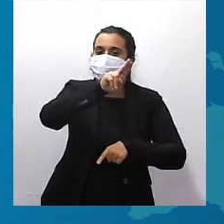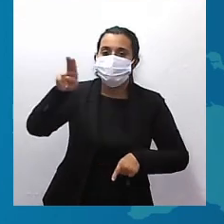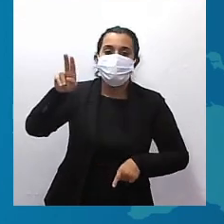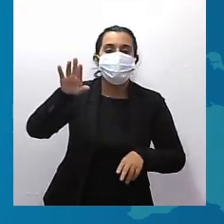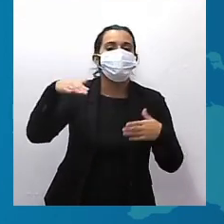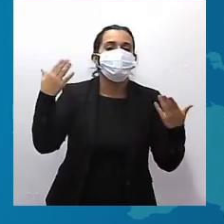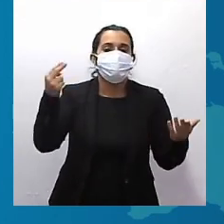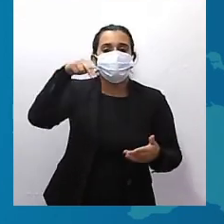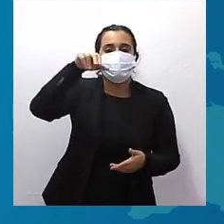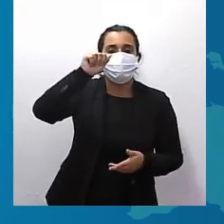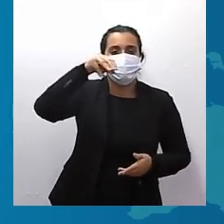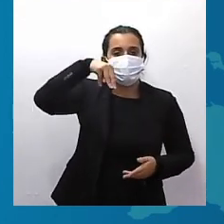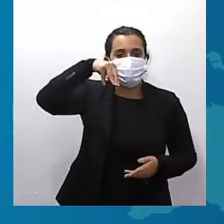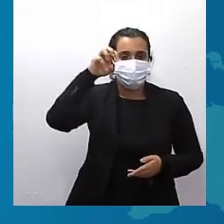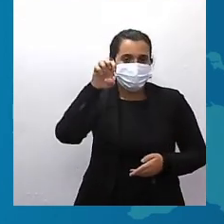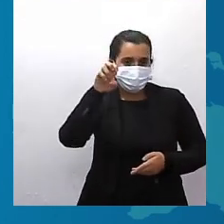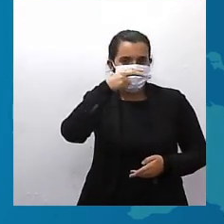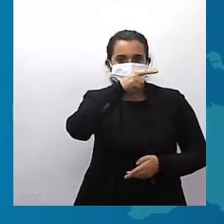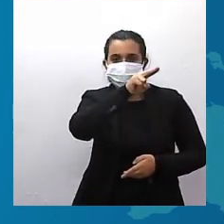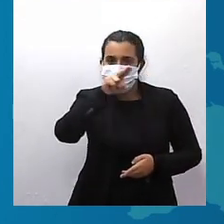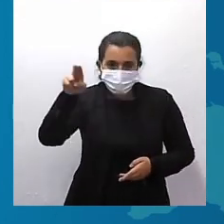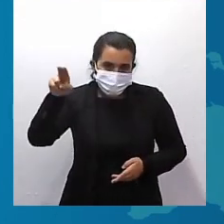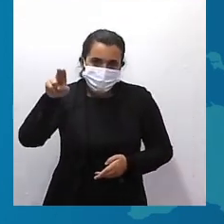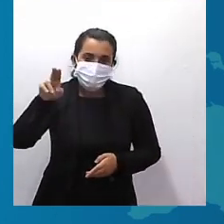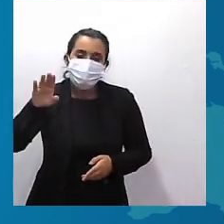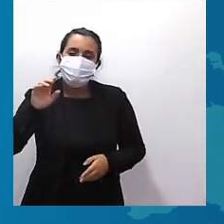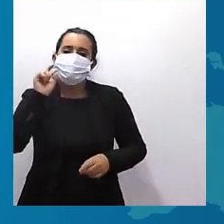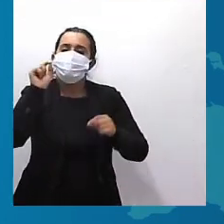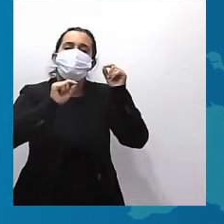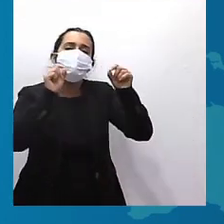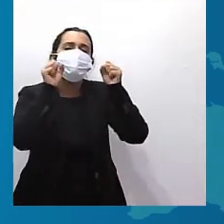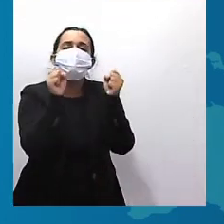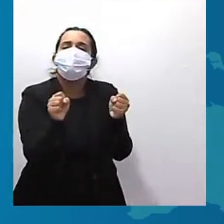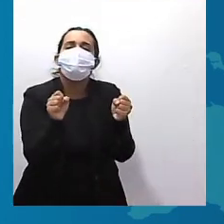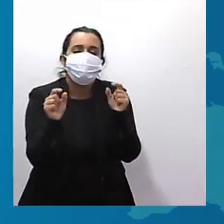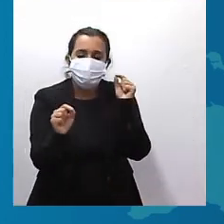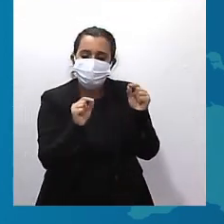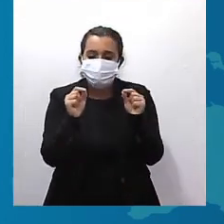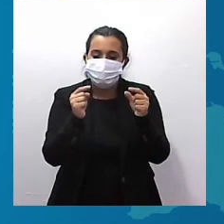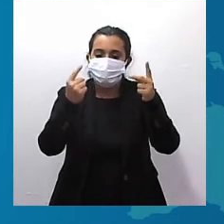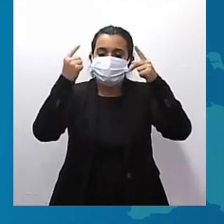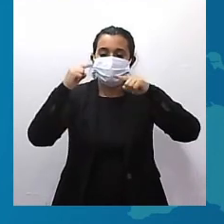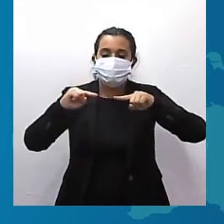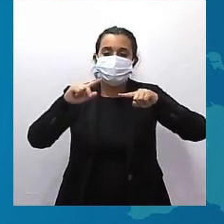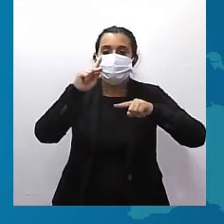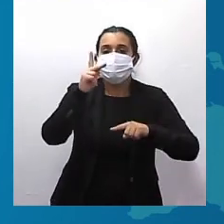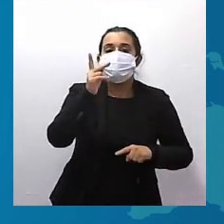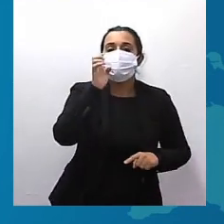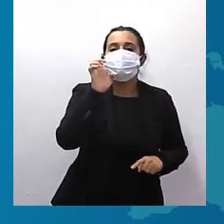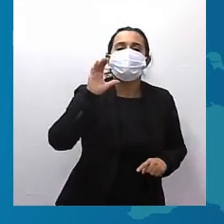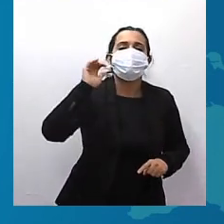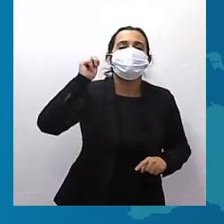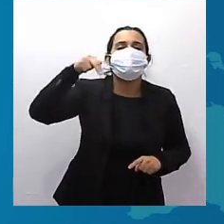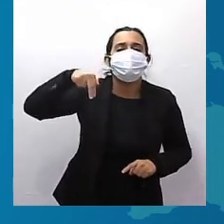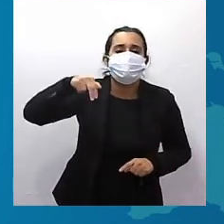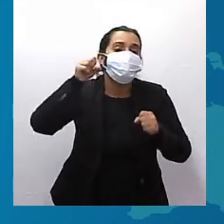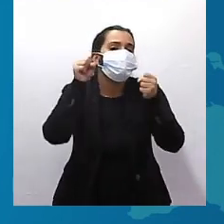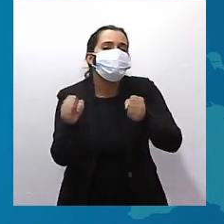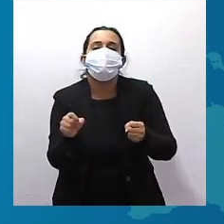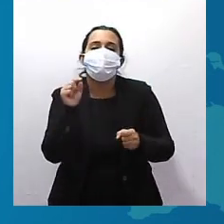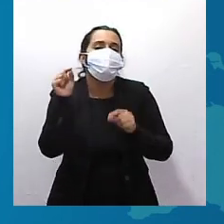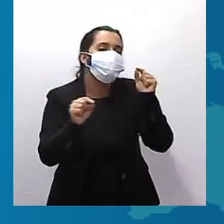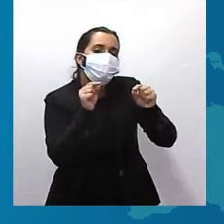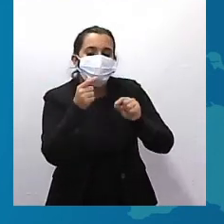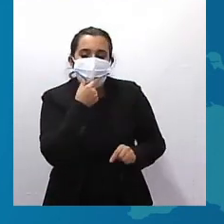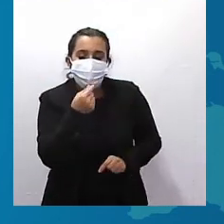desse personagem, o que ele pode, né? She can ou he can, se for homem ou mulher. O que ele